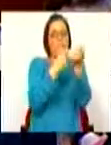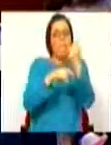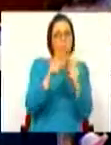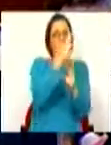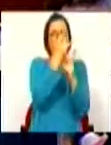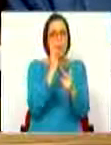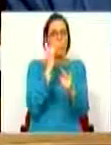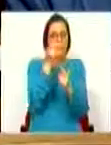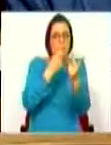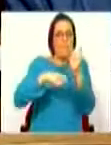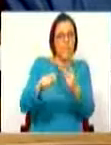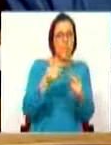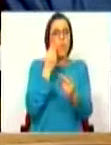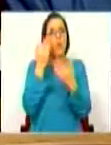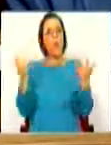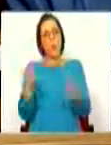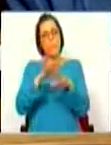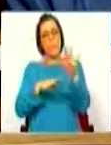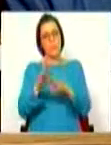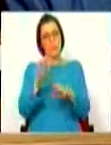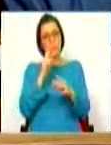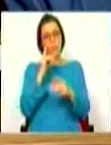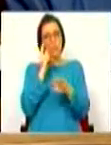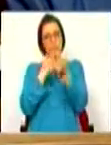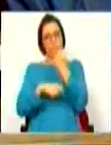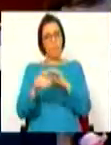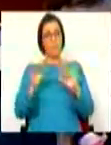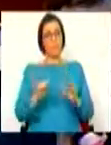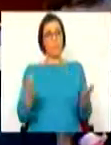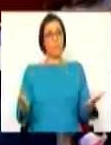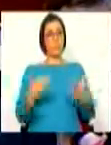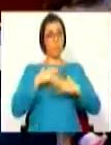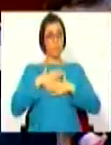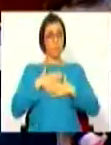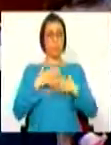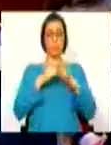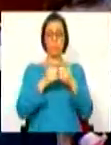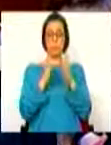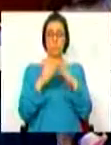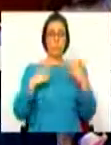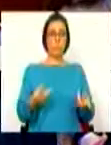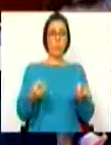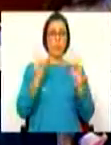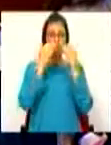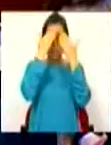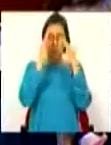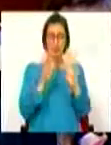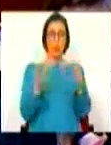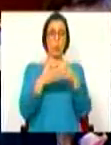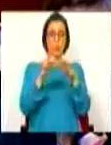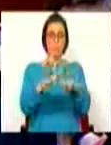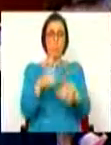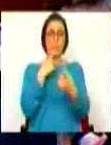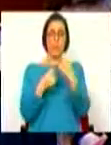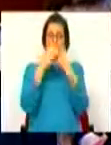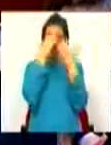segunda tentativa de venda, como é que se concretizou a segunda tentativa de venda, pela nossa parte estamos totalmente disponíveis para uma comissão parlamentar